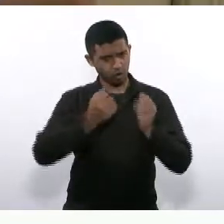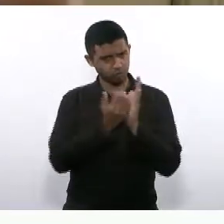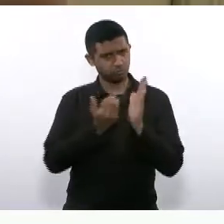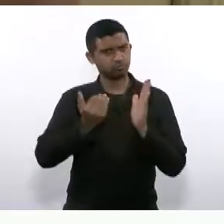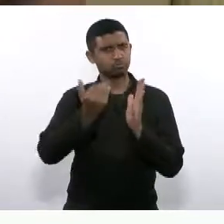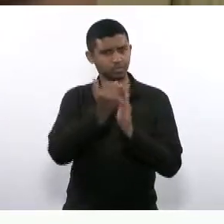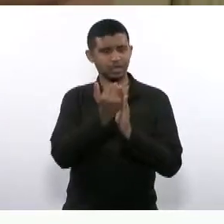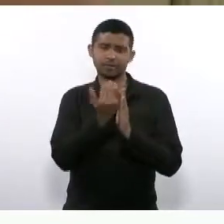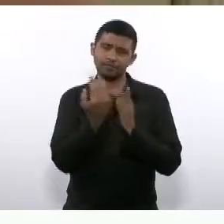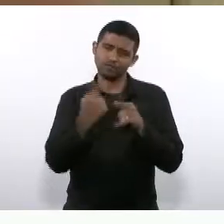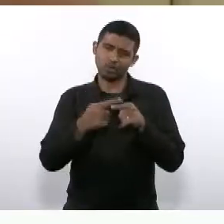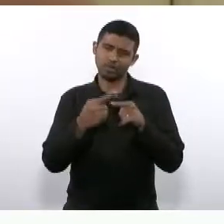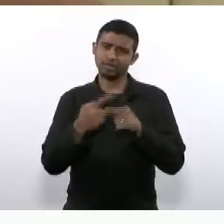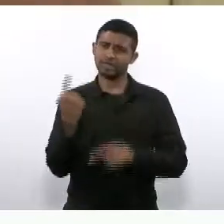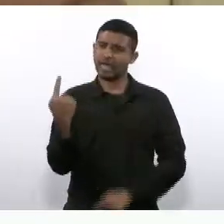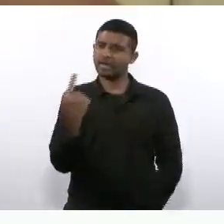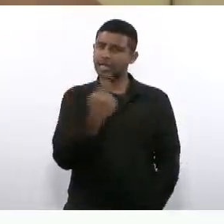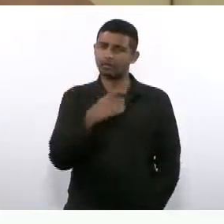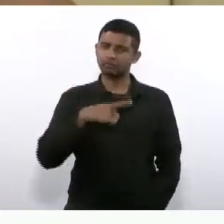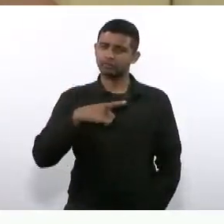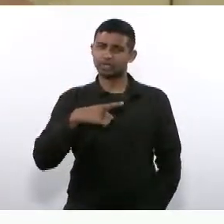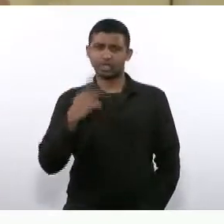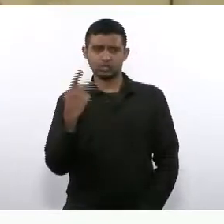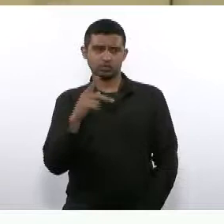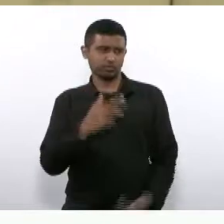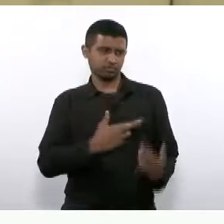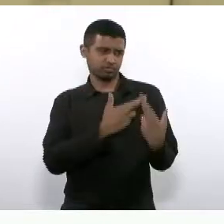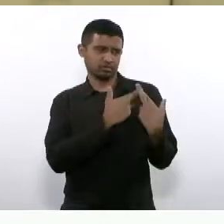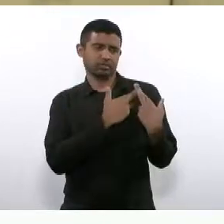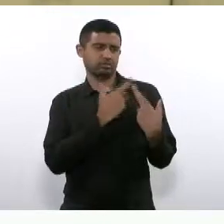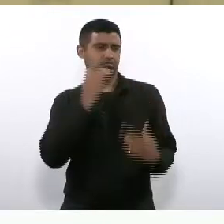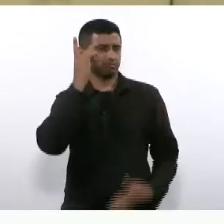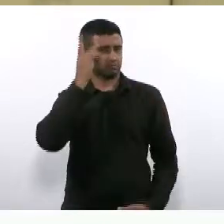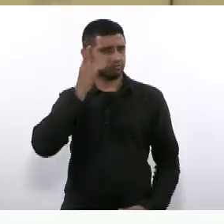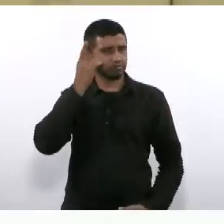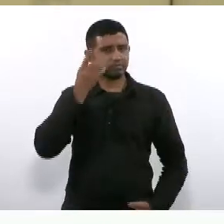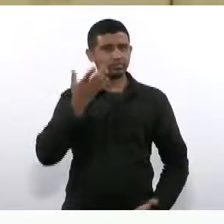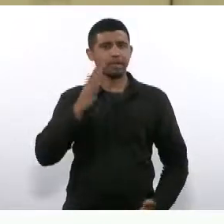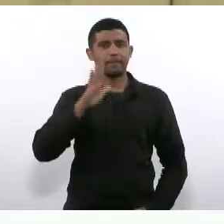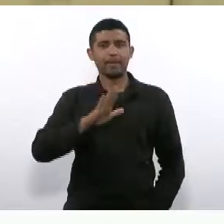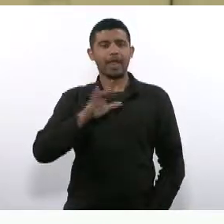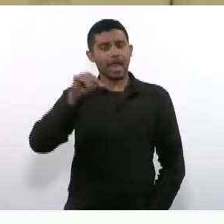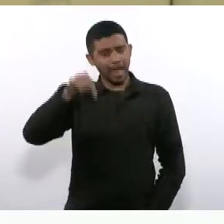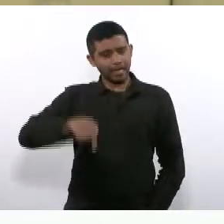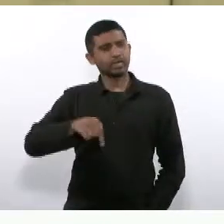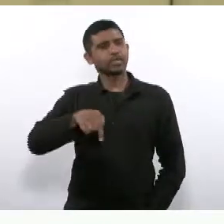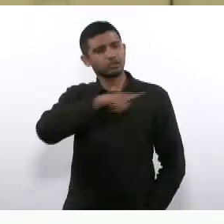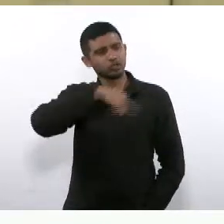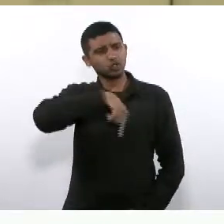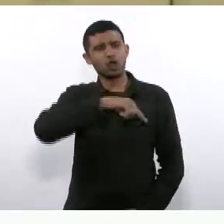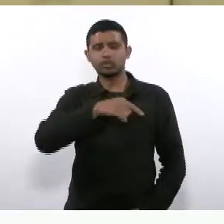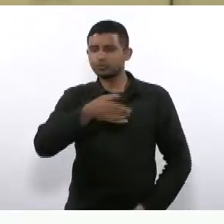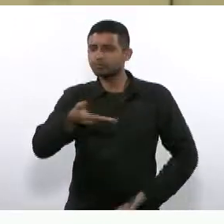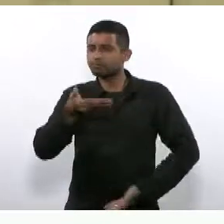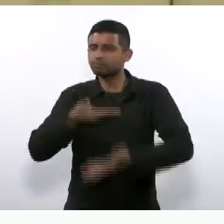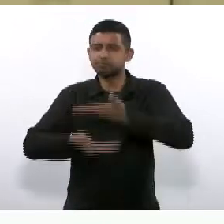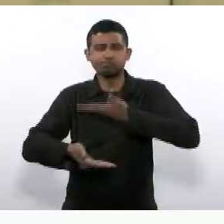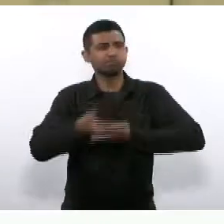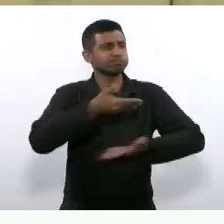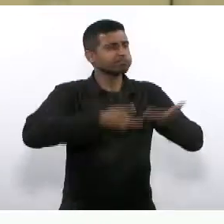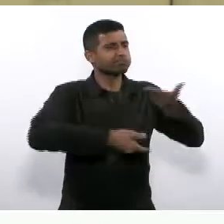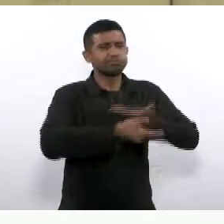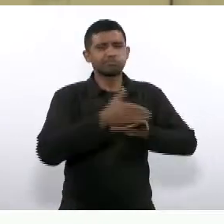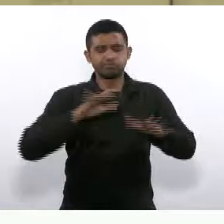tem a sua atividade parlamentar, mas aqui houve um trabalho em conjunto para que a